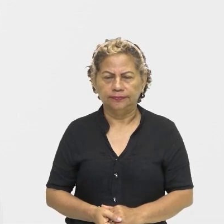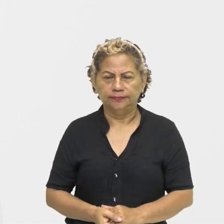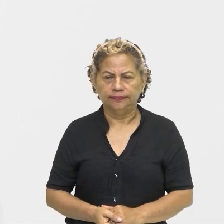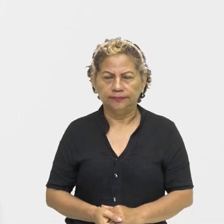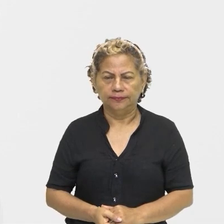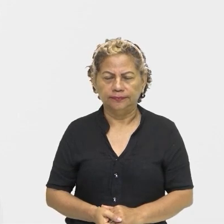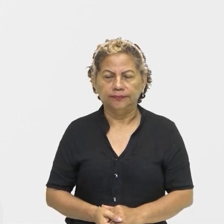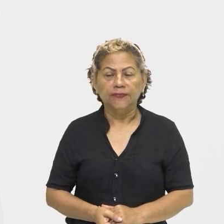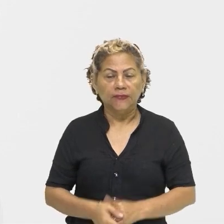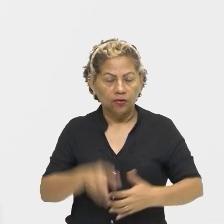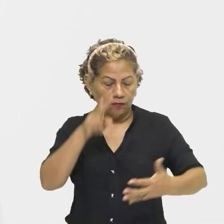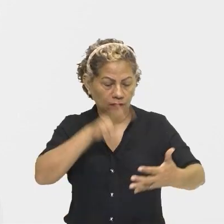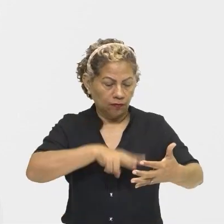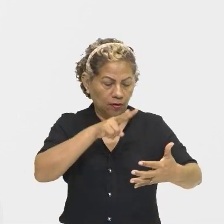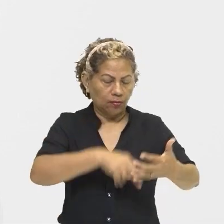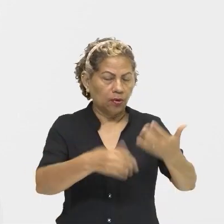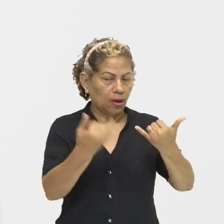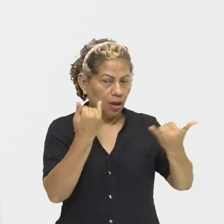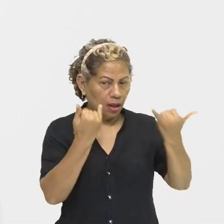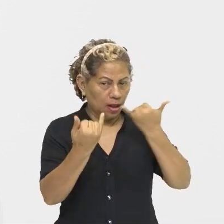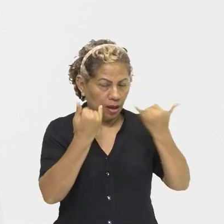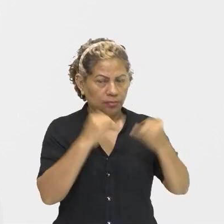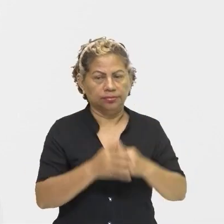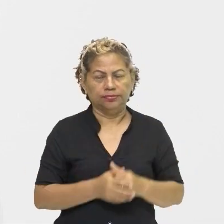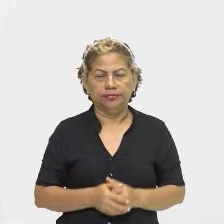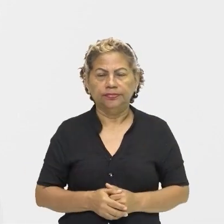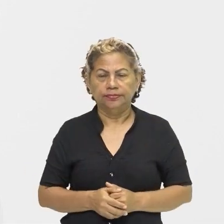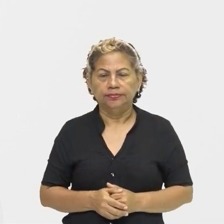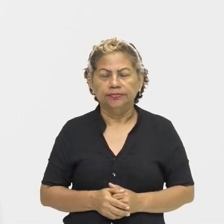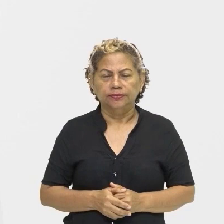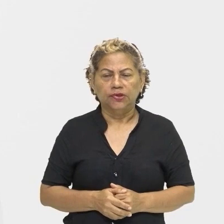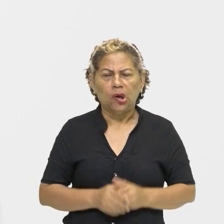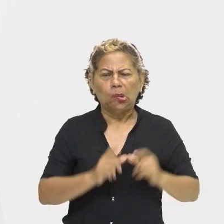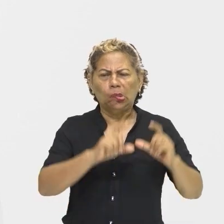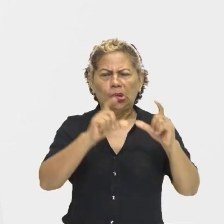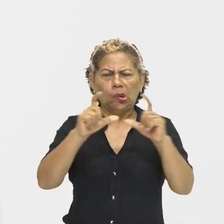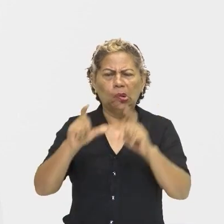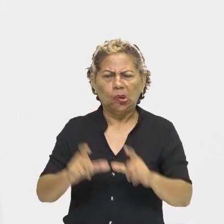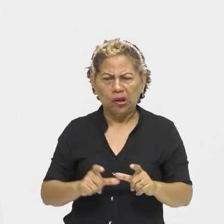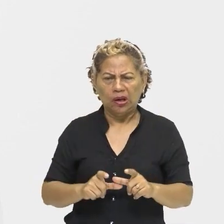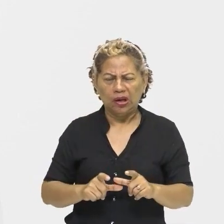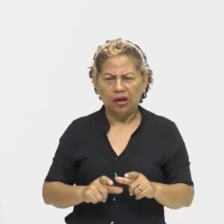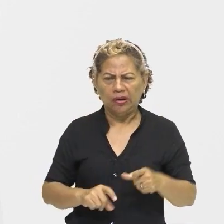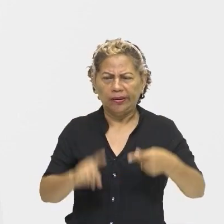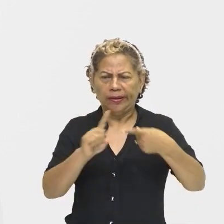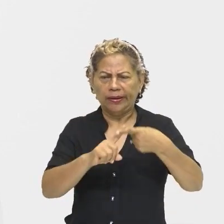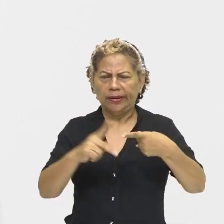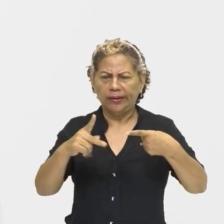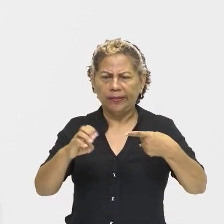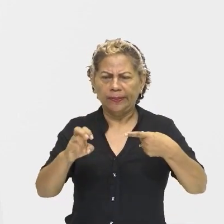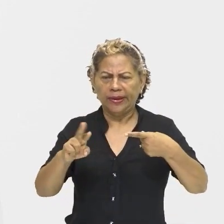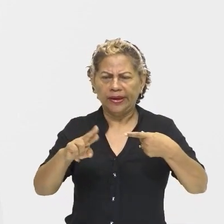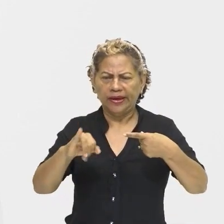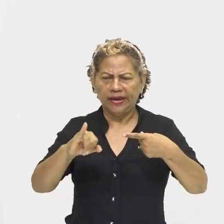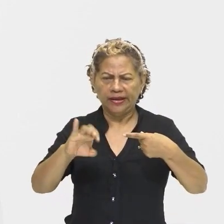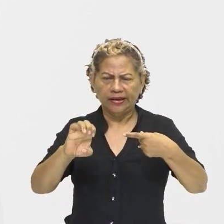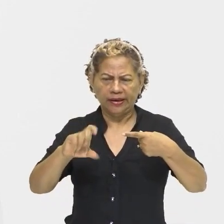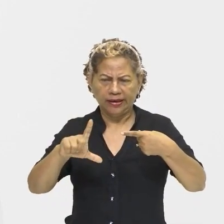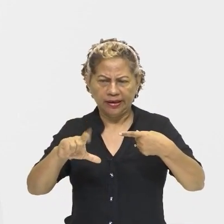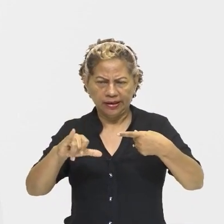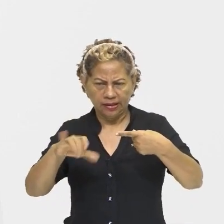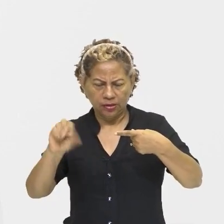Diz o seguinte, olha só. As posições periélio e afélio